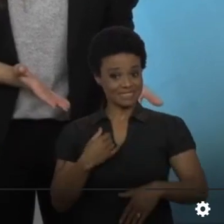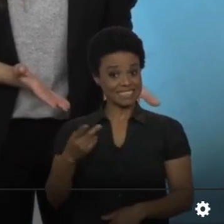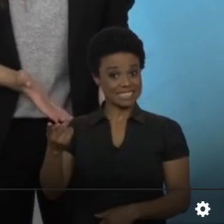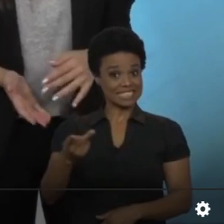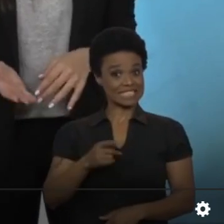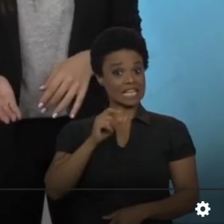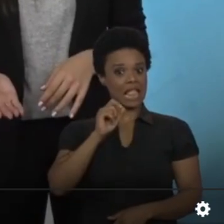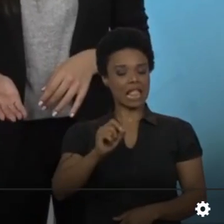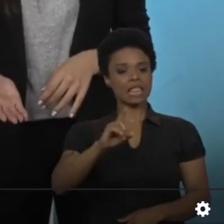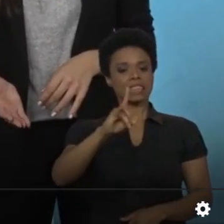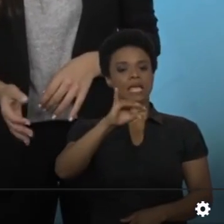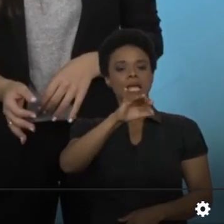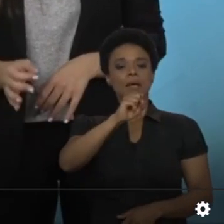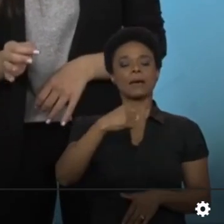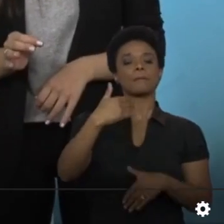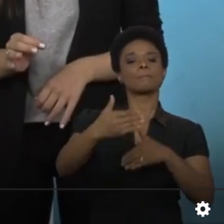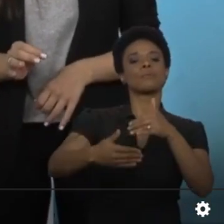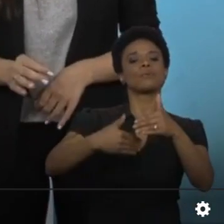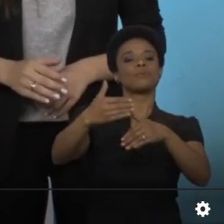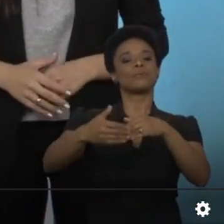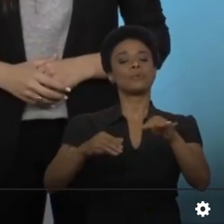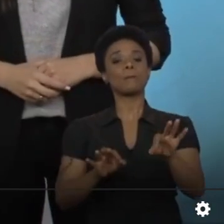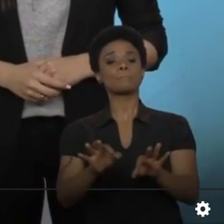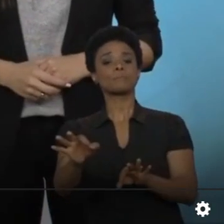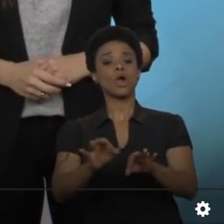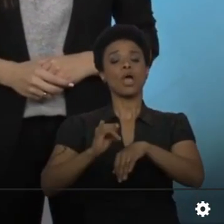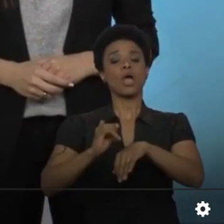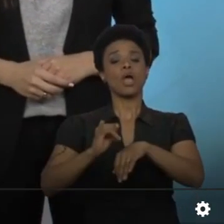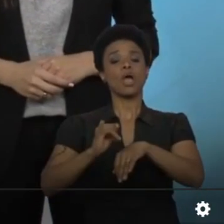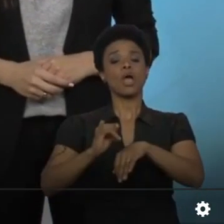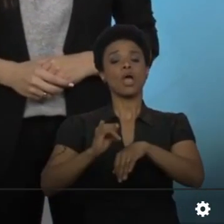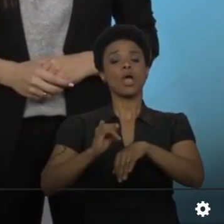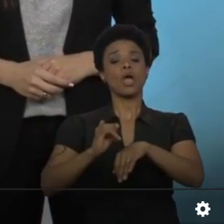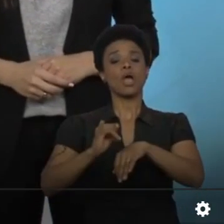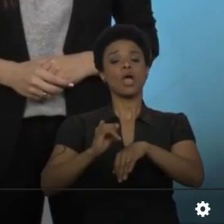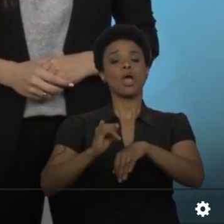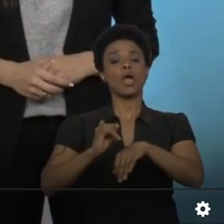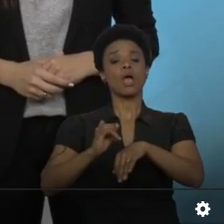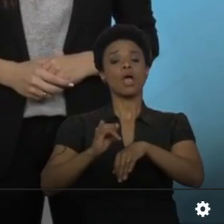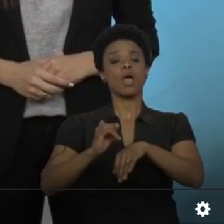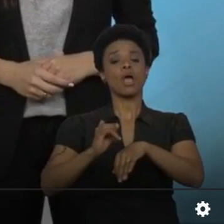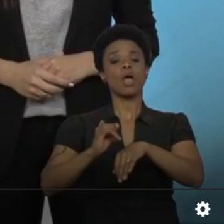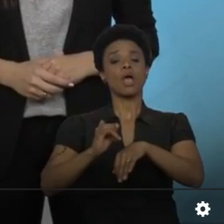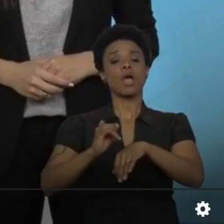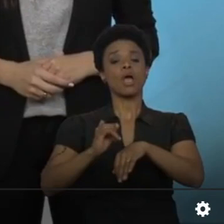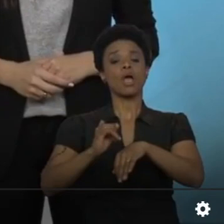uma demanda para o desenvolvimento de um projeto elétrico de baixa tensão.